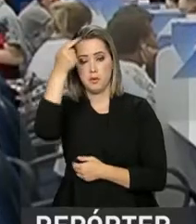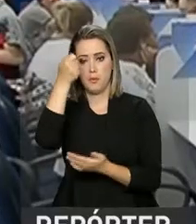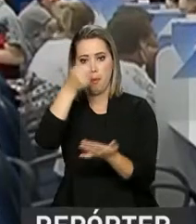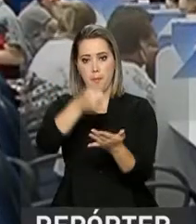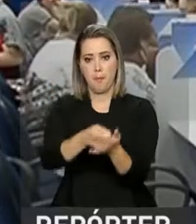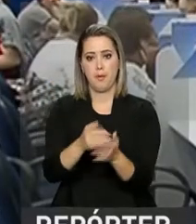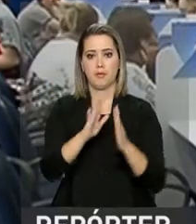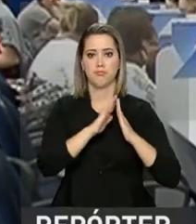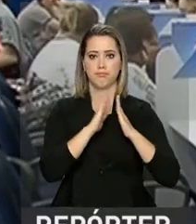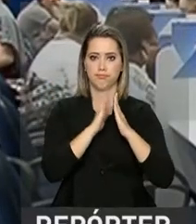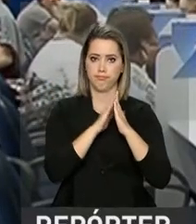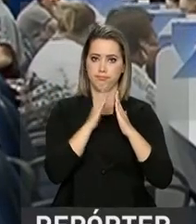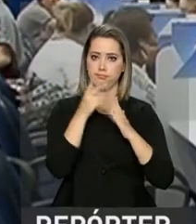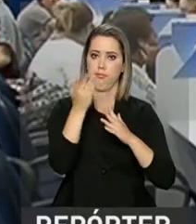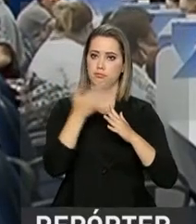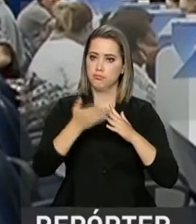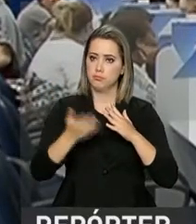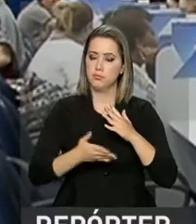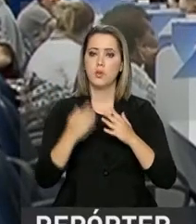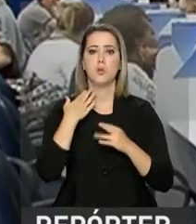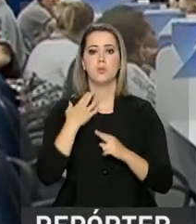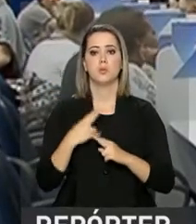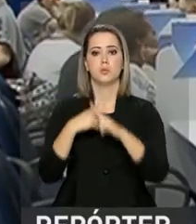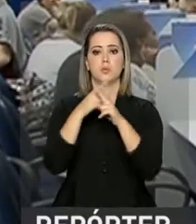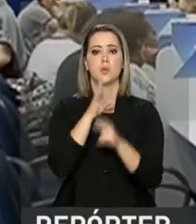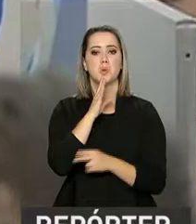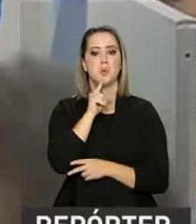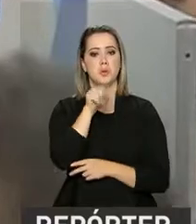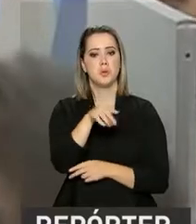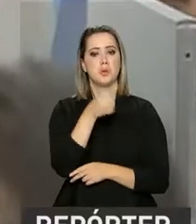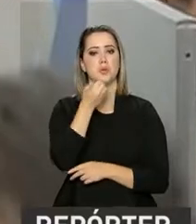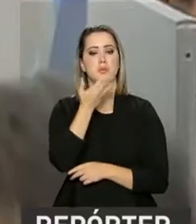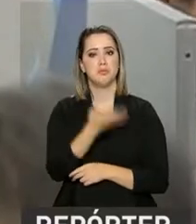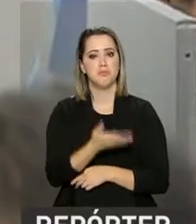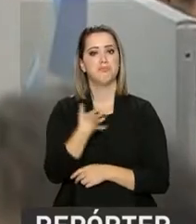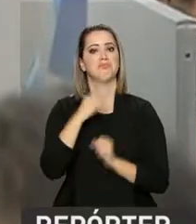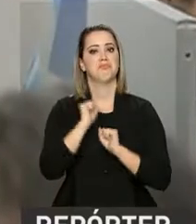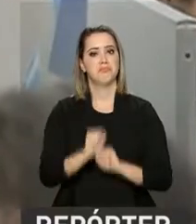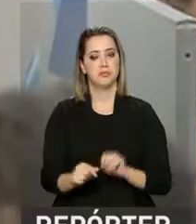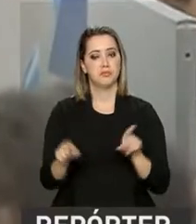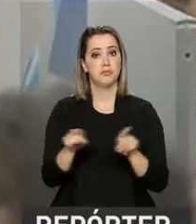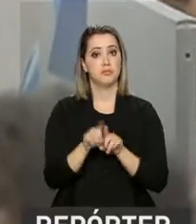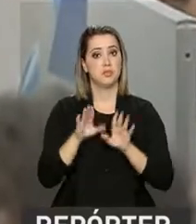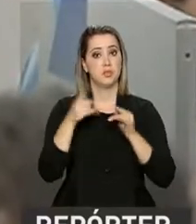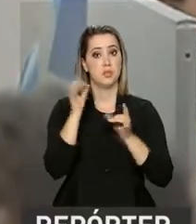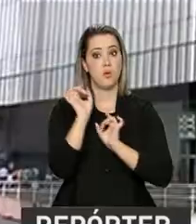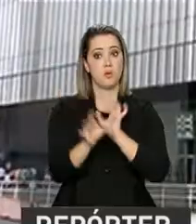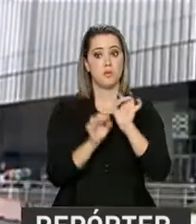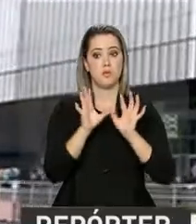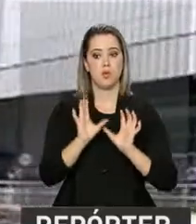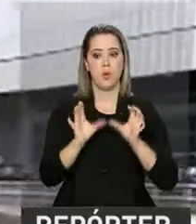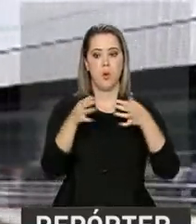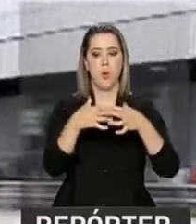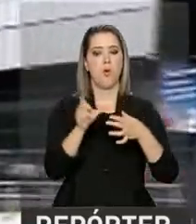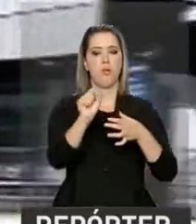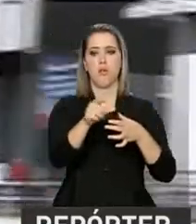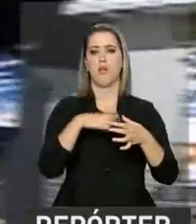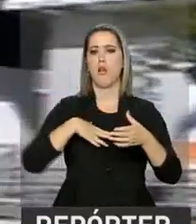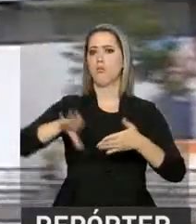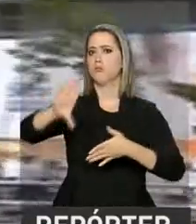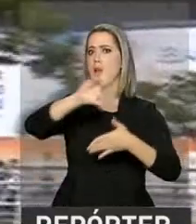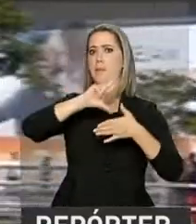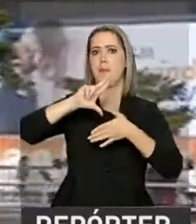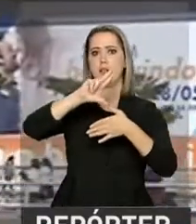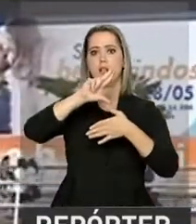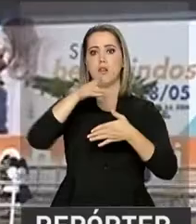financiadora de imóveis do país, a Caixa Econômica Federal conhece bem esse potencial. Por isso, reservou o maior centro de exposições da América